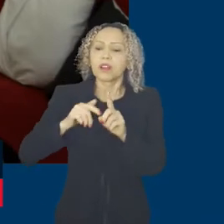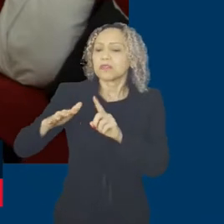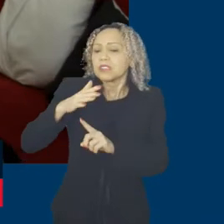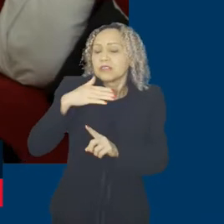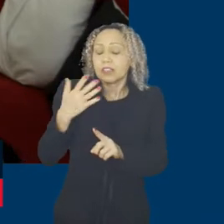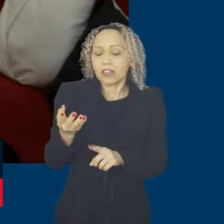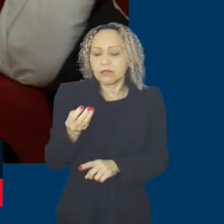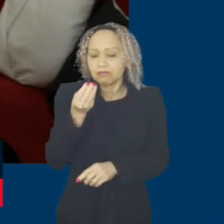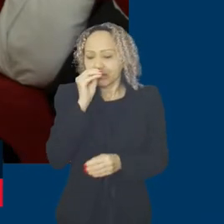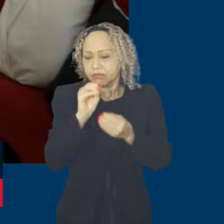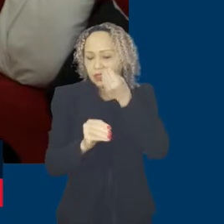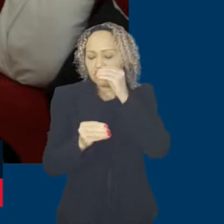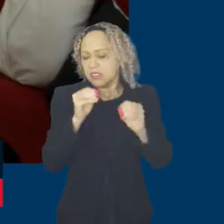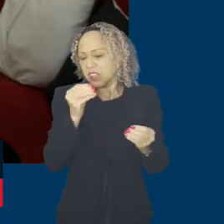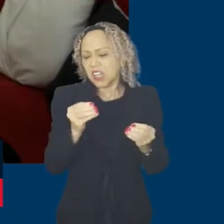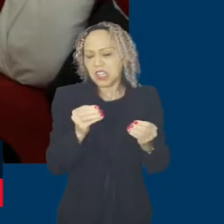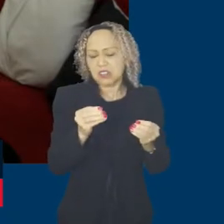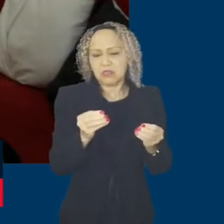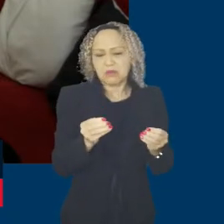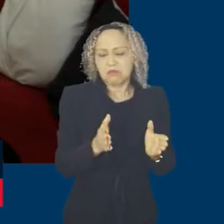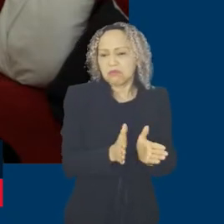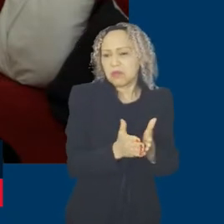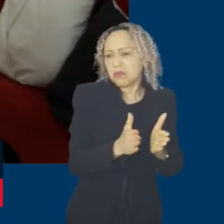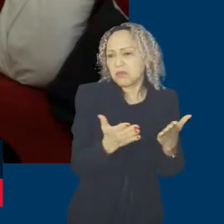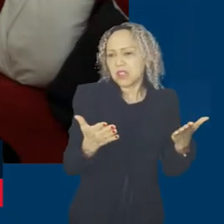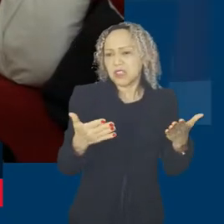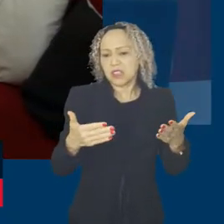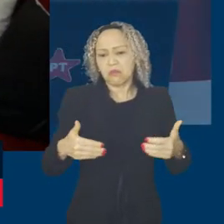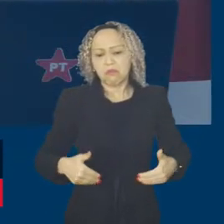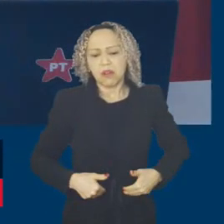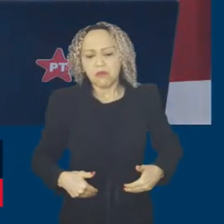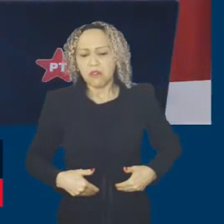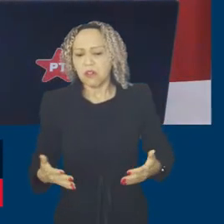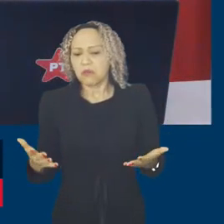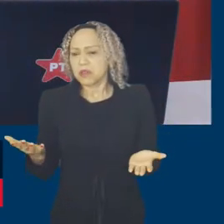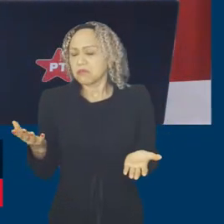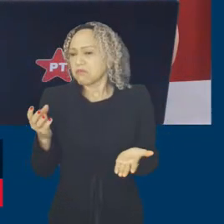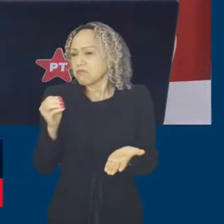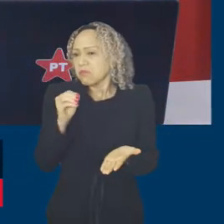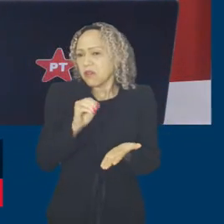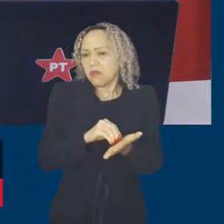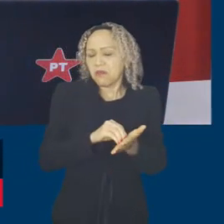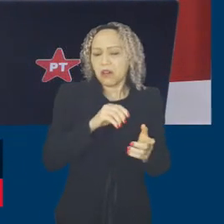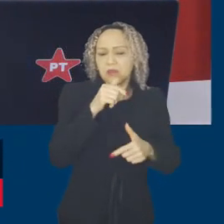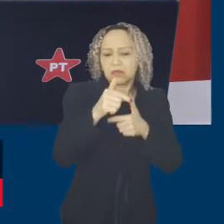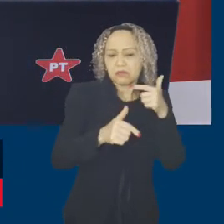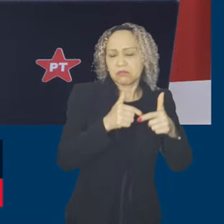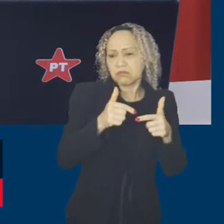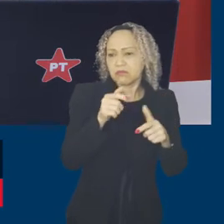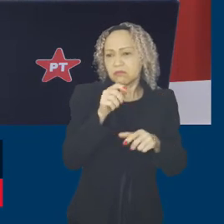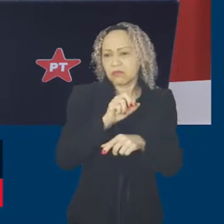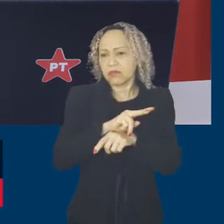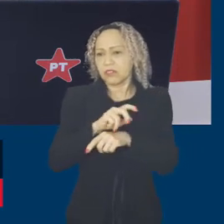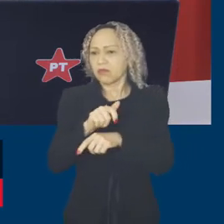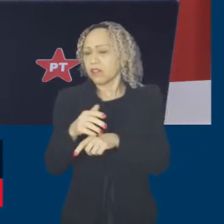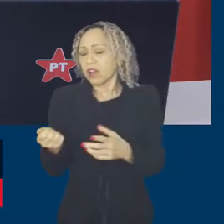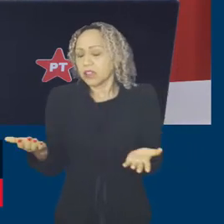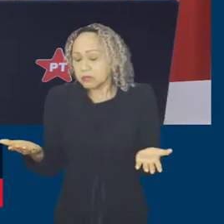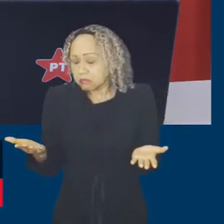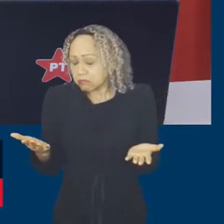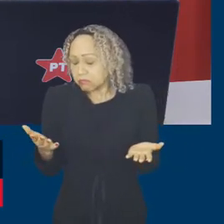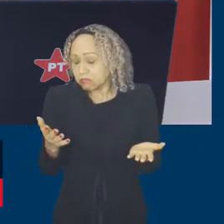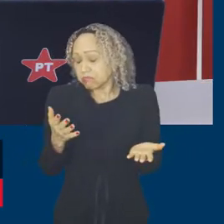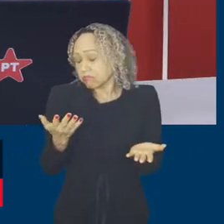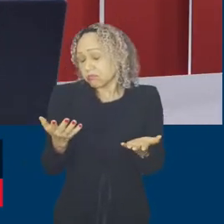de crédito, para o desemprego e para a fome no Brasil, né, Amanda? É isso, aqui no chat está pegando fogo, o povo está aqui fora Campos